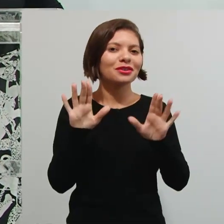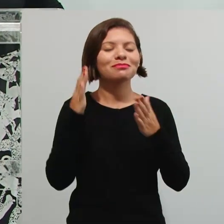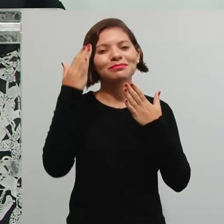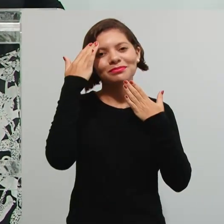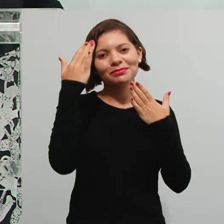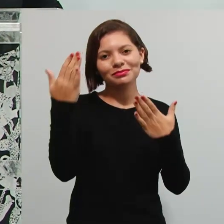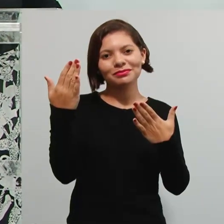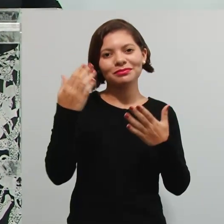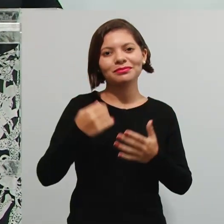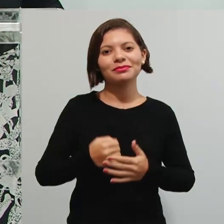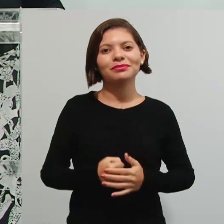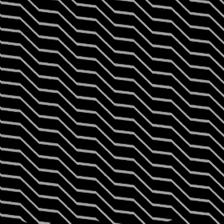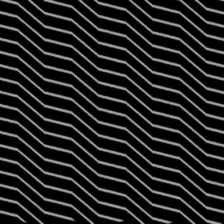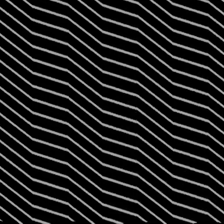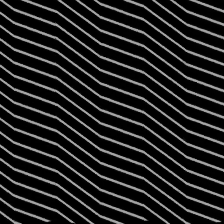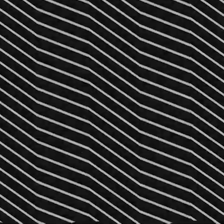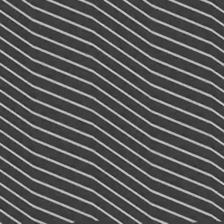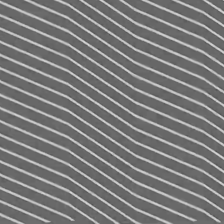obrigada.